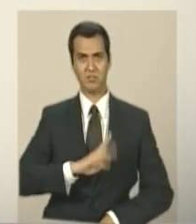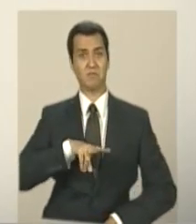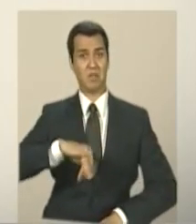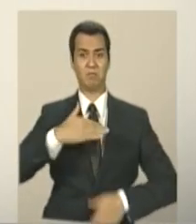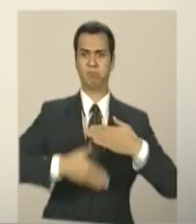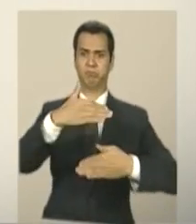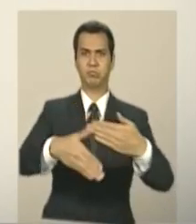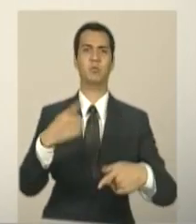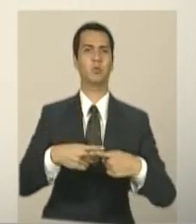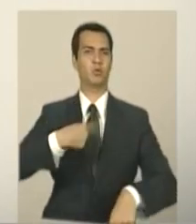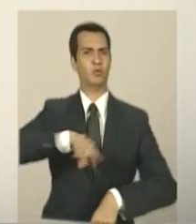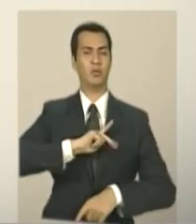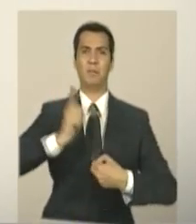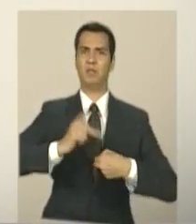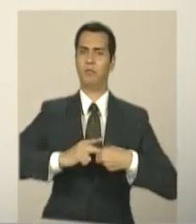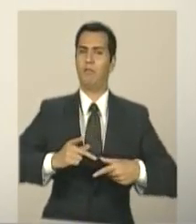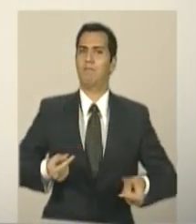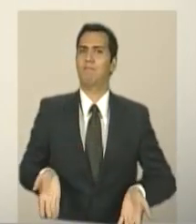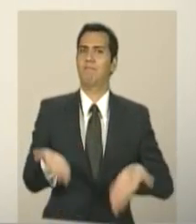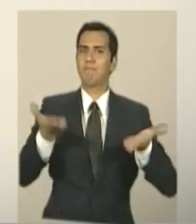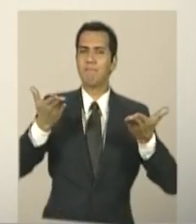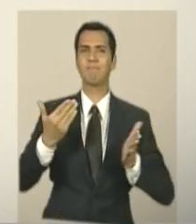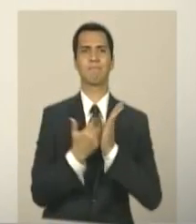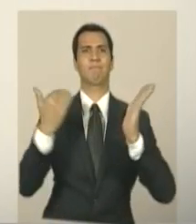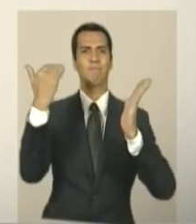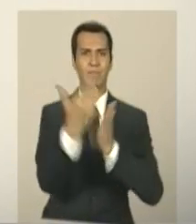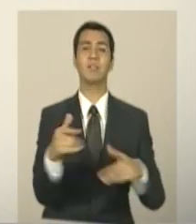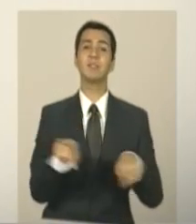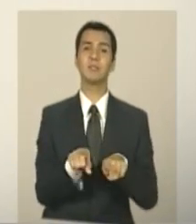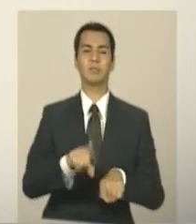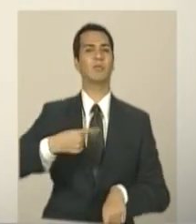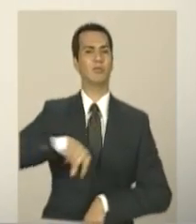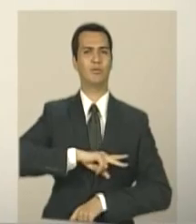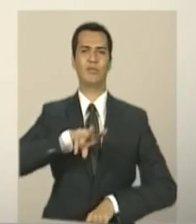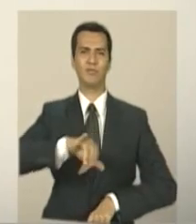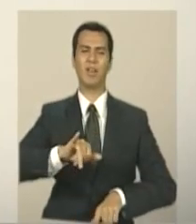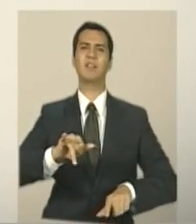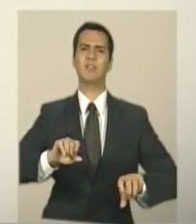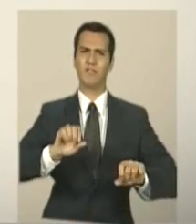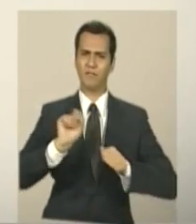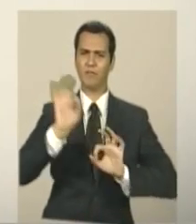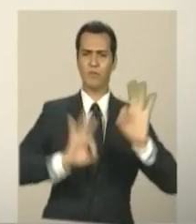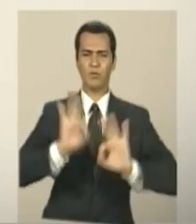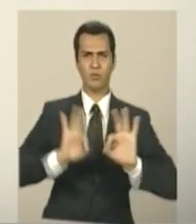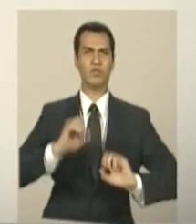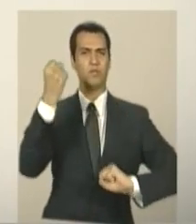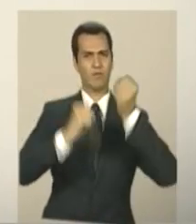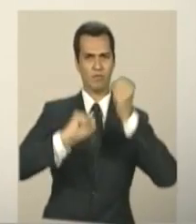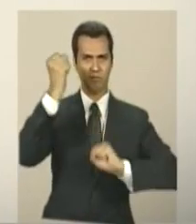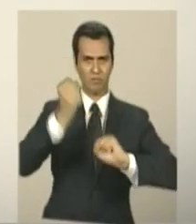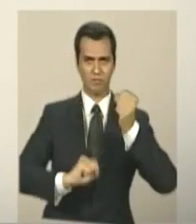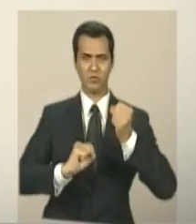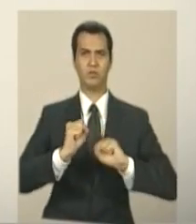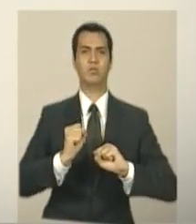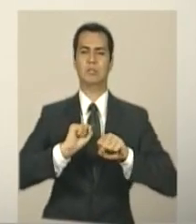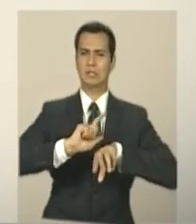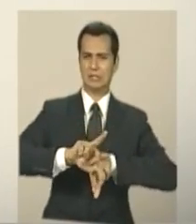rico em petróleo mas também porque vamos construir uma sólida e complexa indústria de